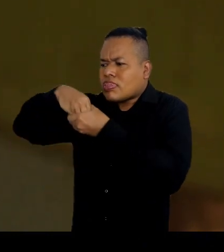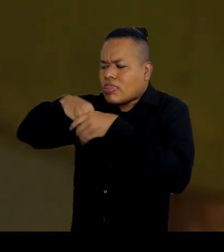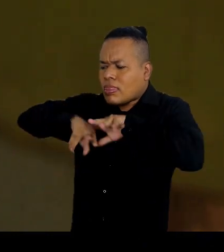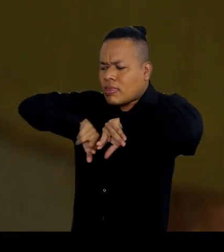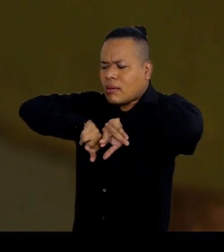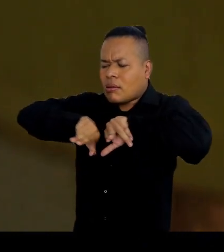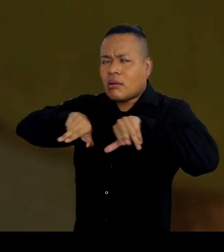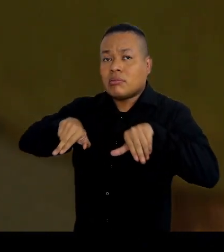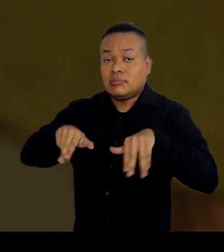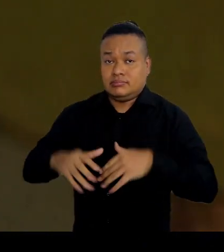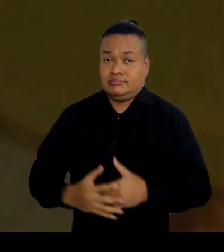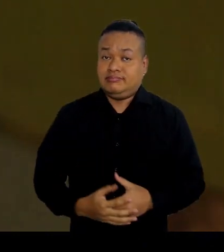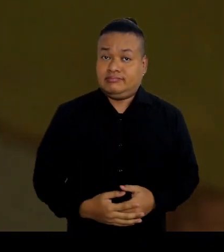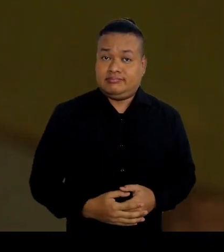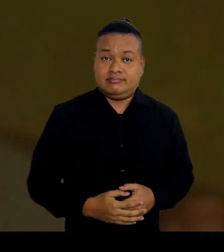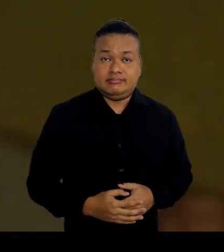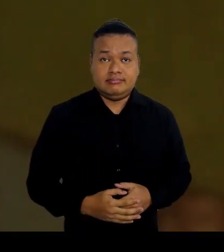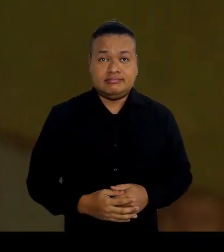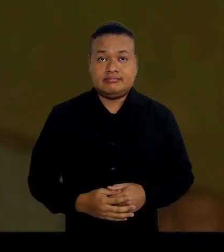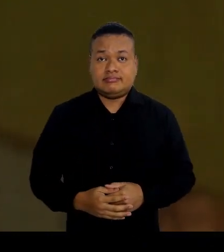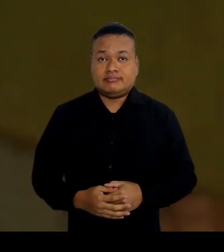dentro.